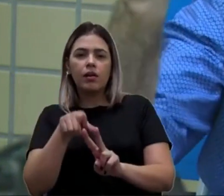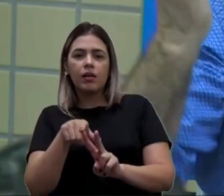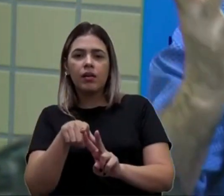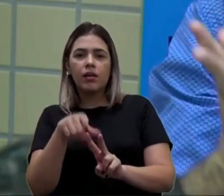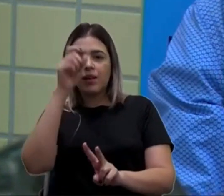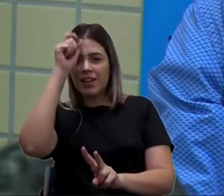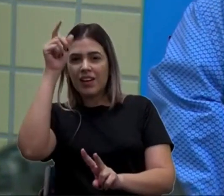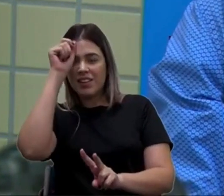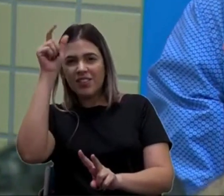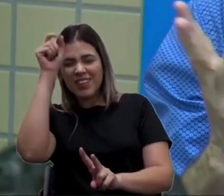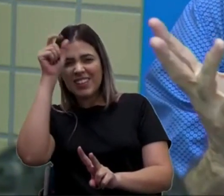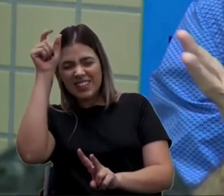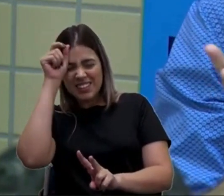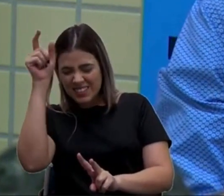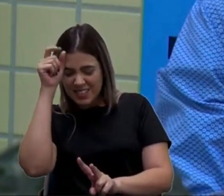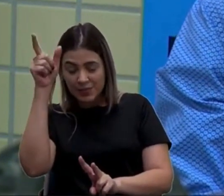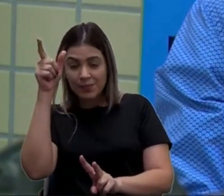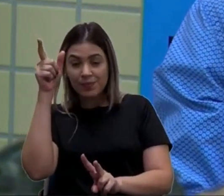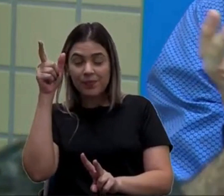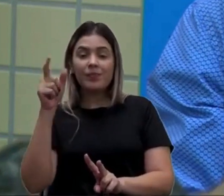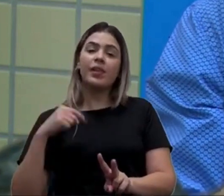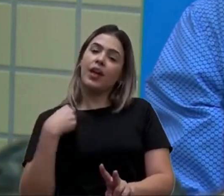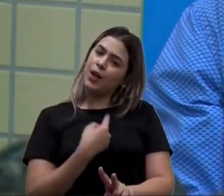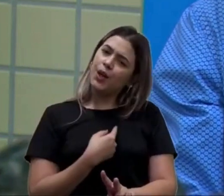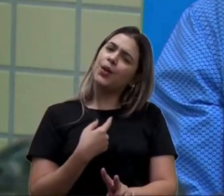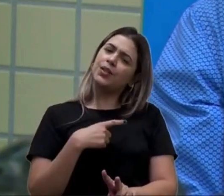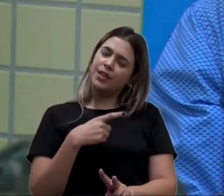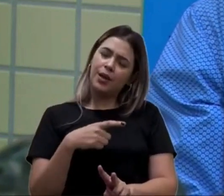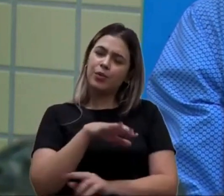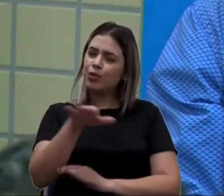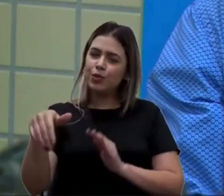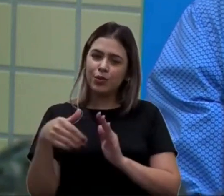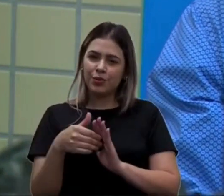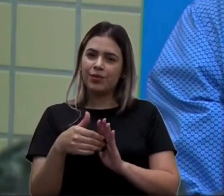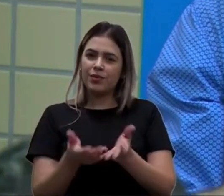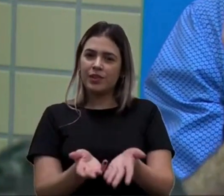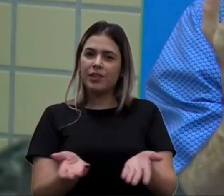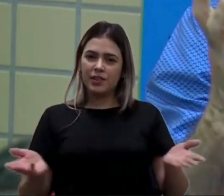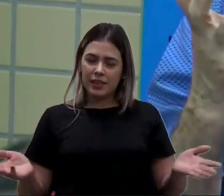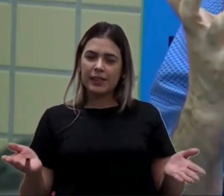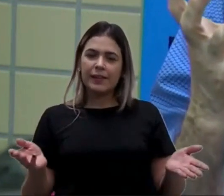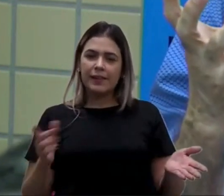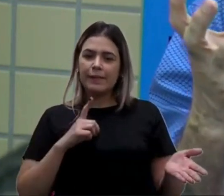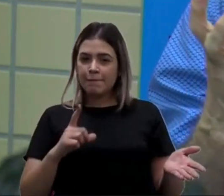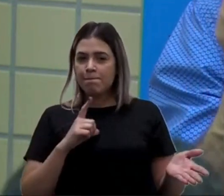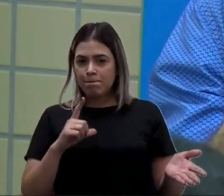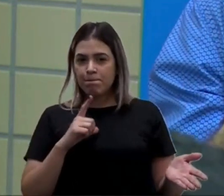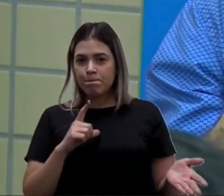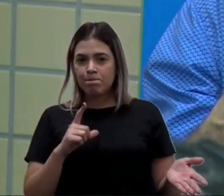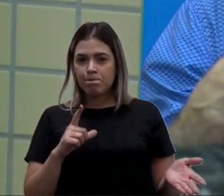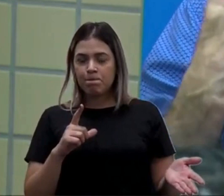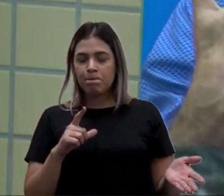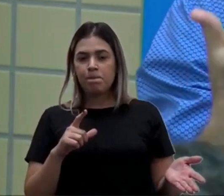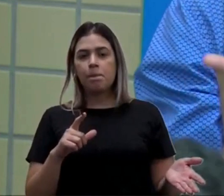criatividade então assim nós todos temos tudo isso nós todos temos